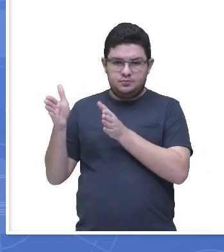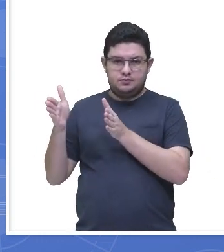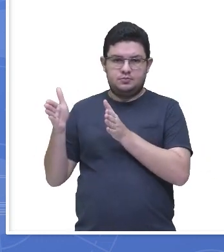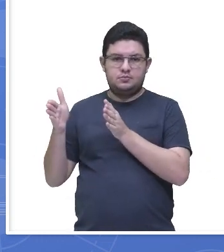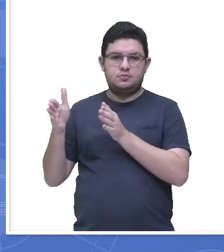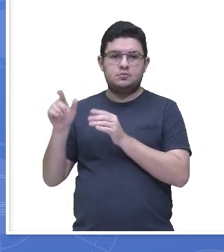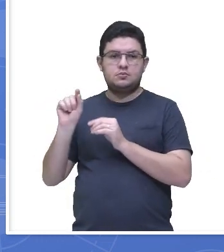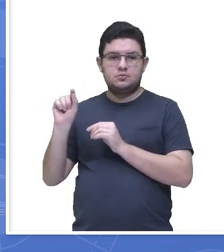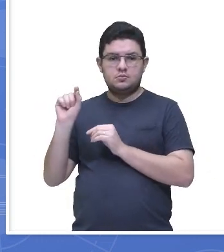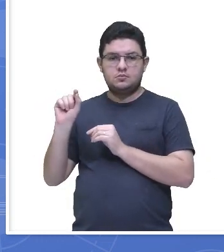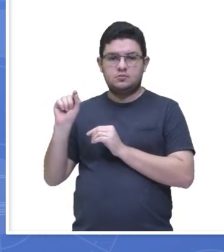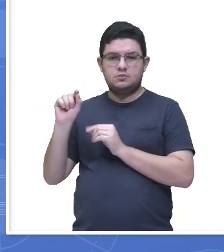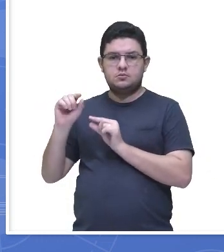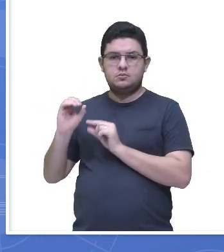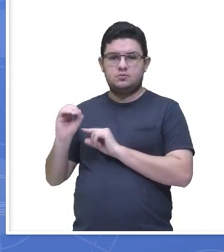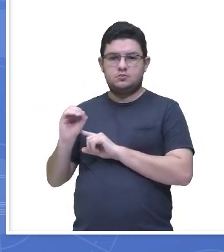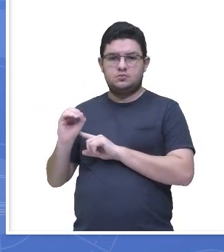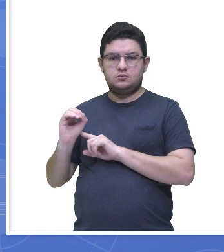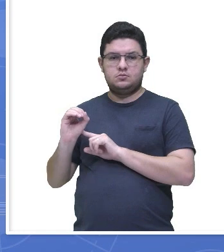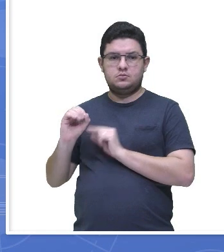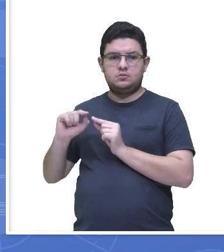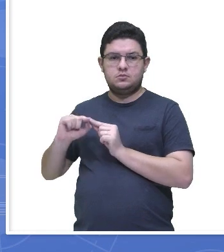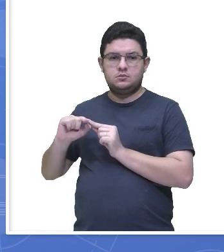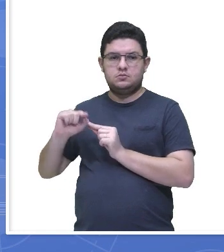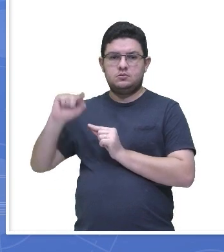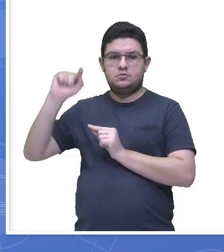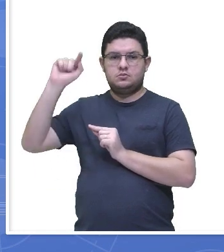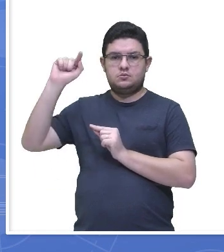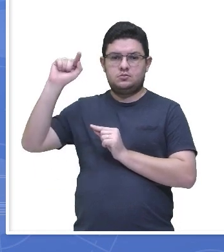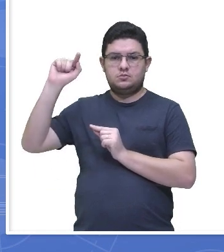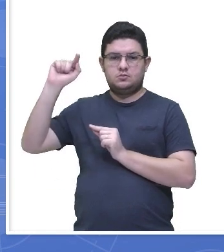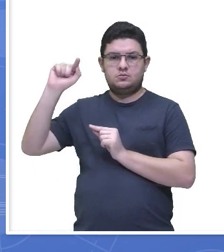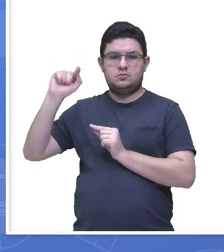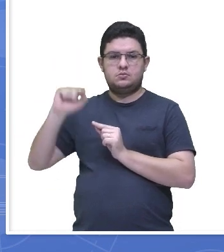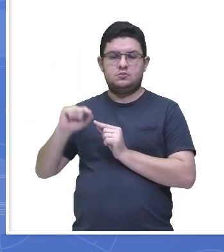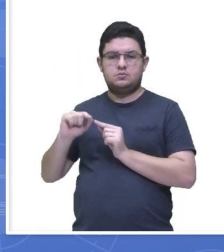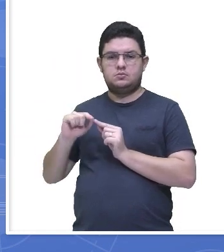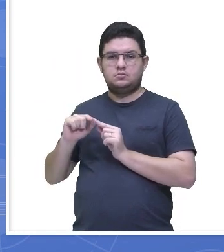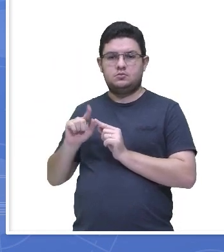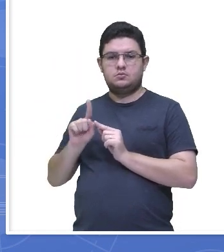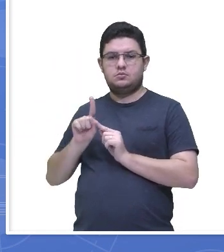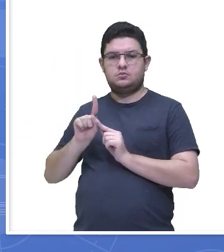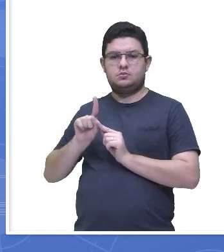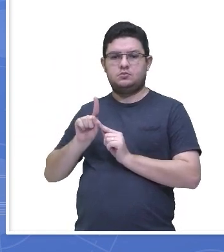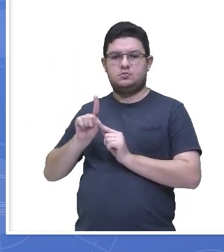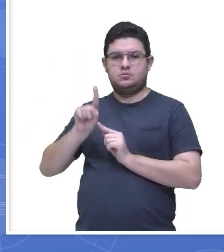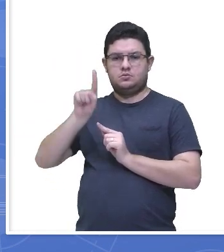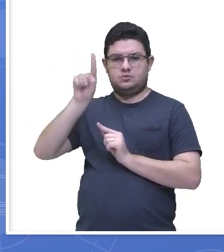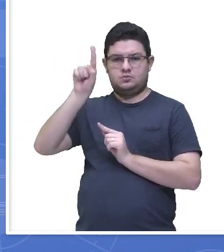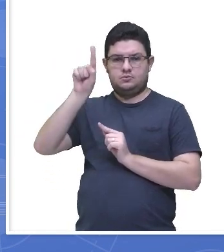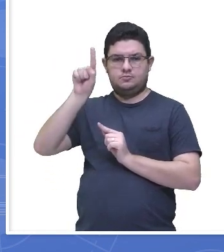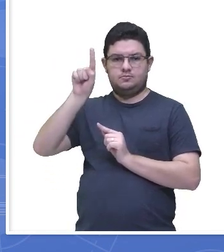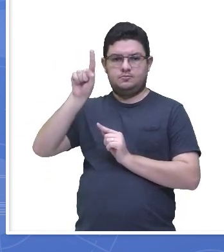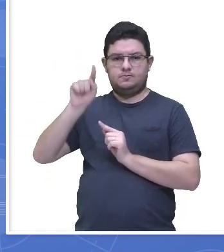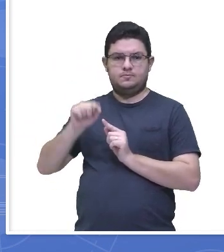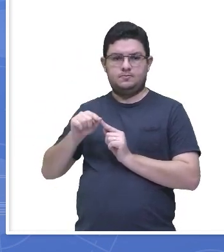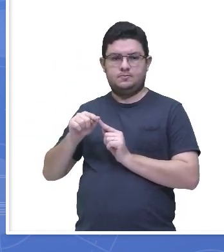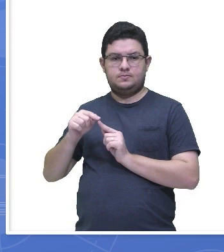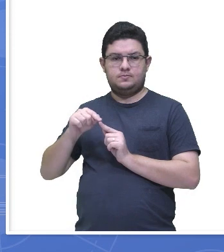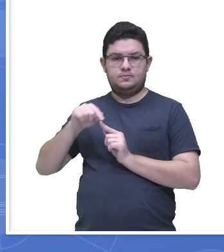gráfico da posição, né? Aqui, nesse caso, o exemplo de uma função crescente, e aqui a